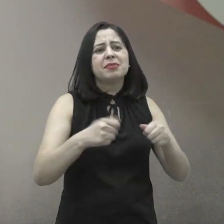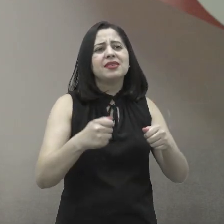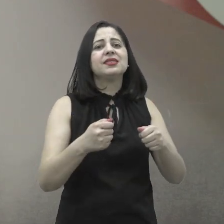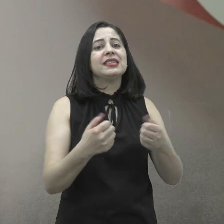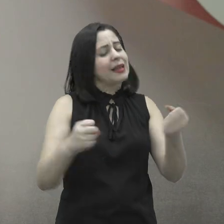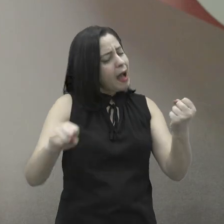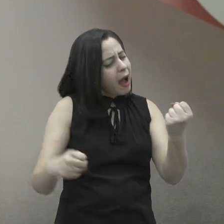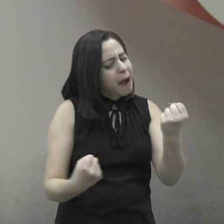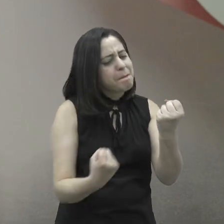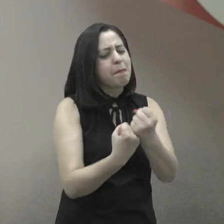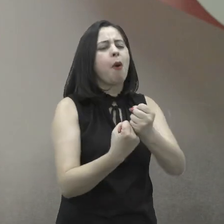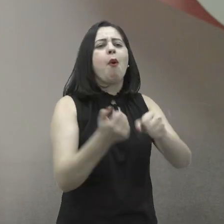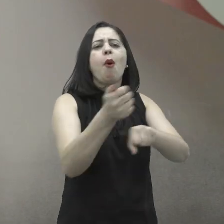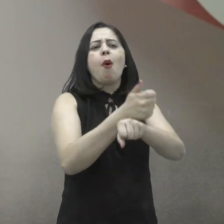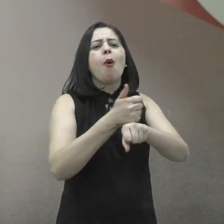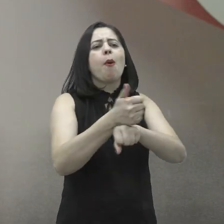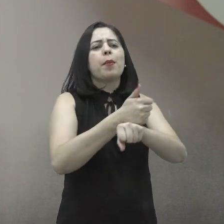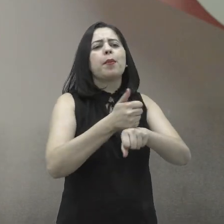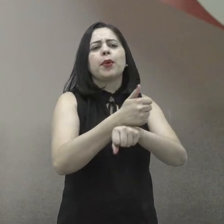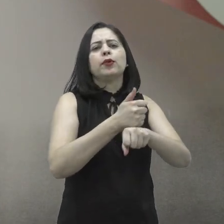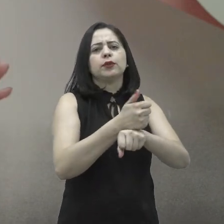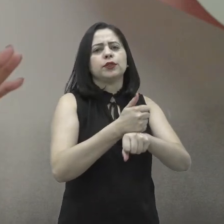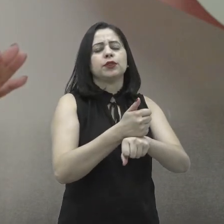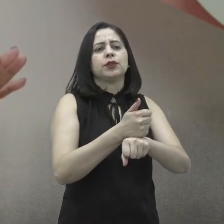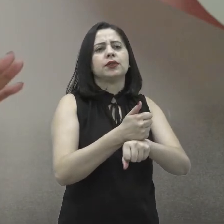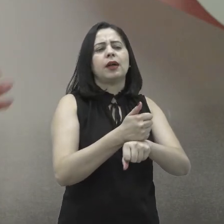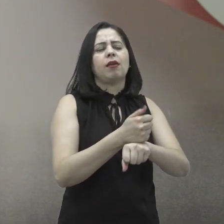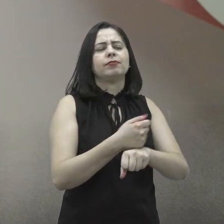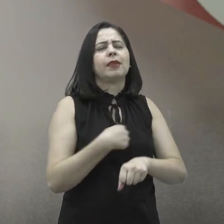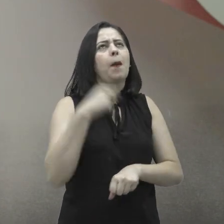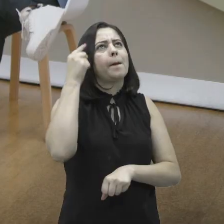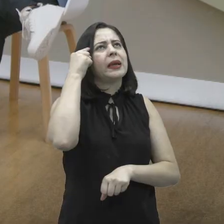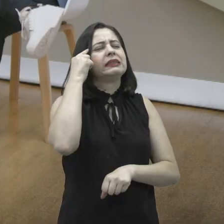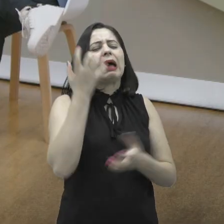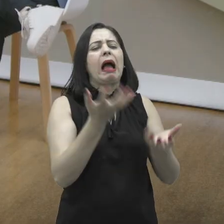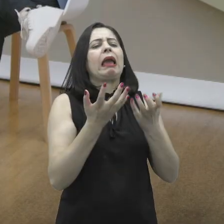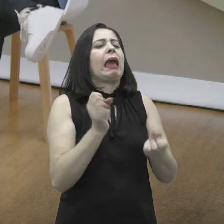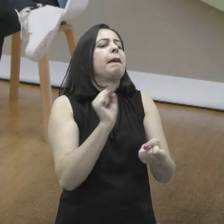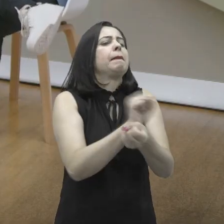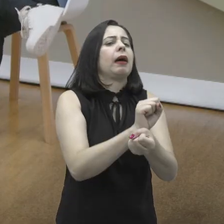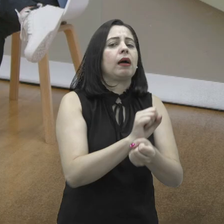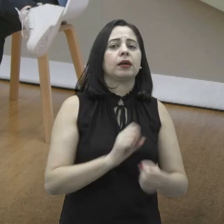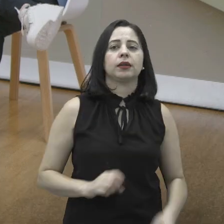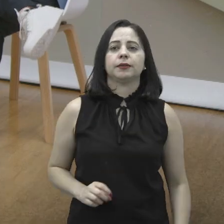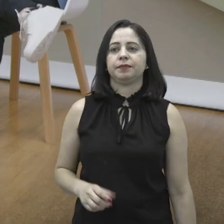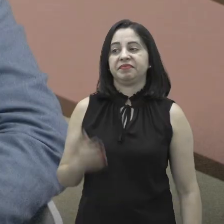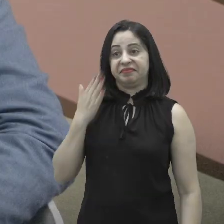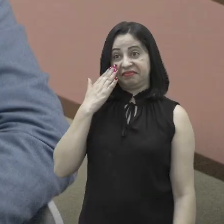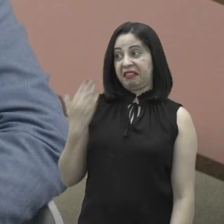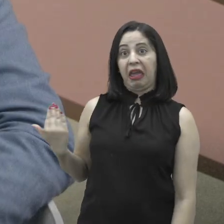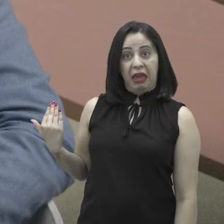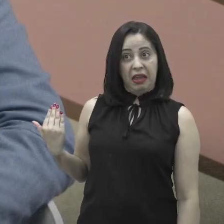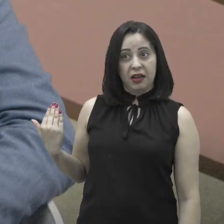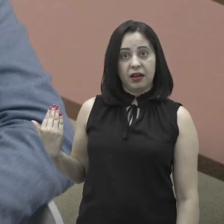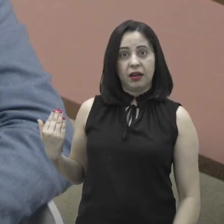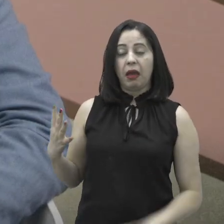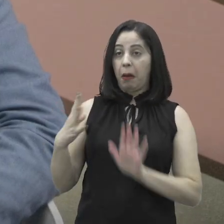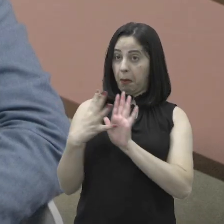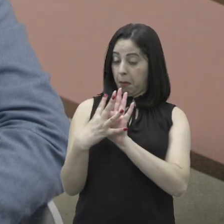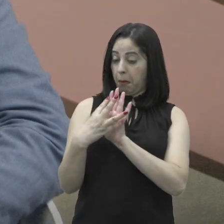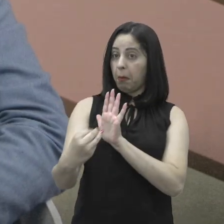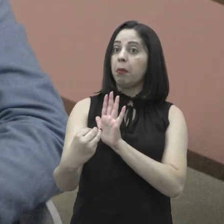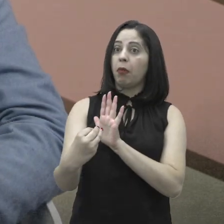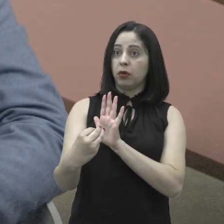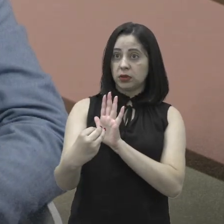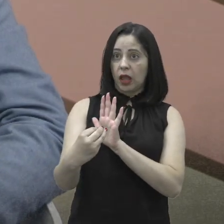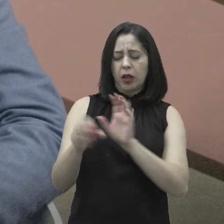especialistas que as pessoas devem procurar quando pensam, vou parar de fumar? O seu Júlio é um ótimo exemplo mesmo da importância que tem